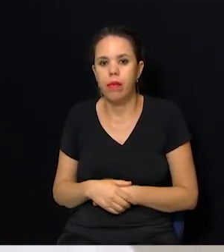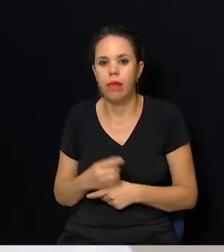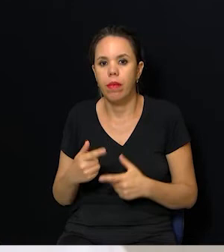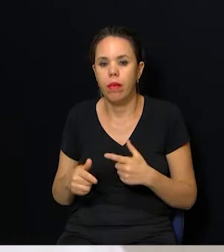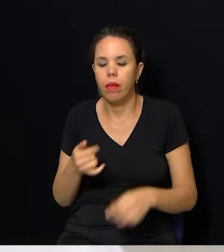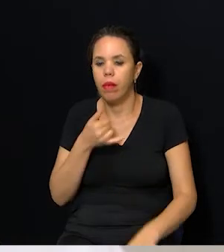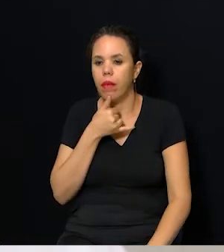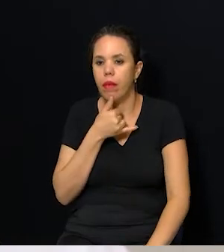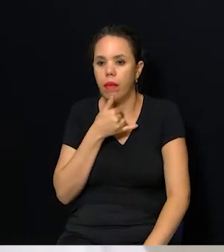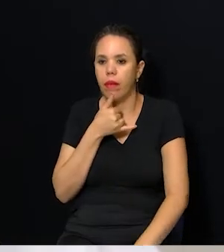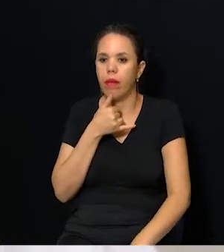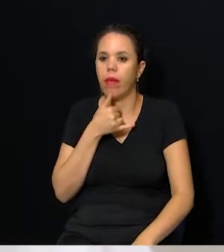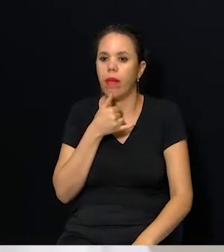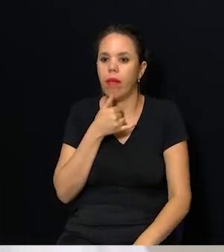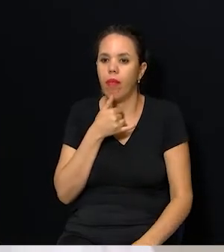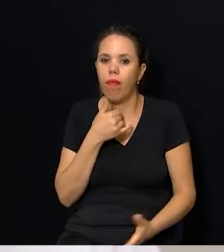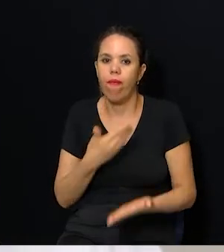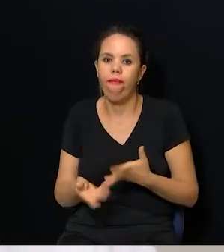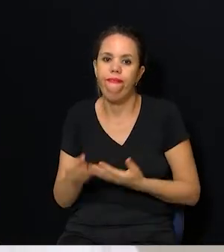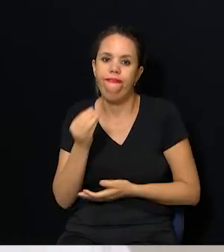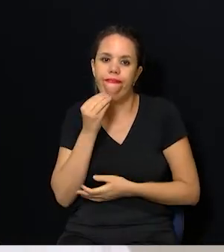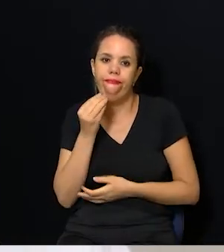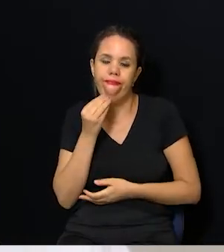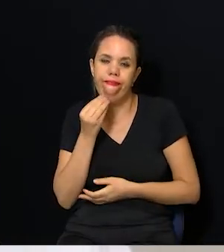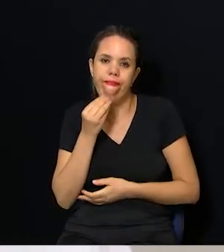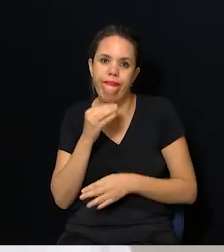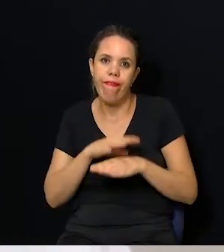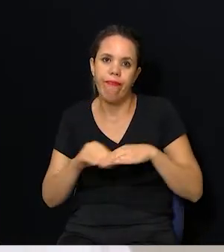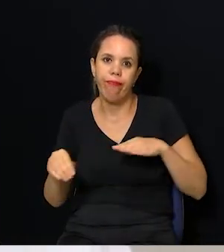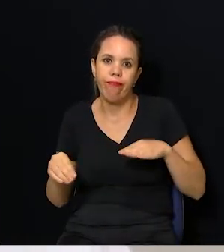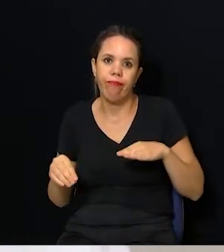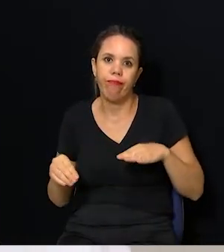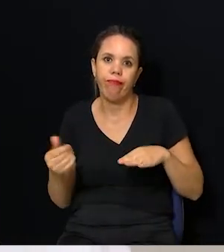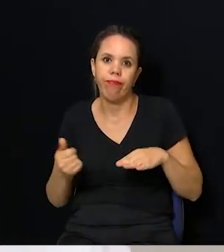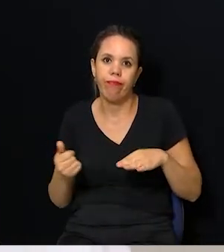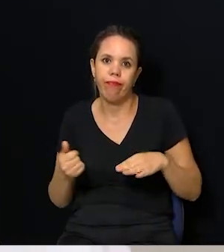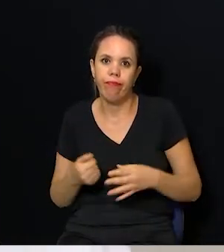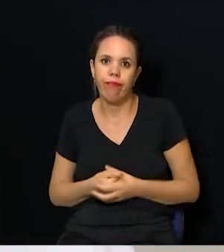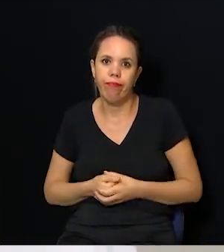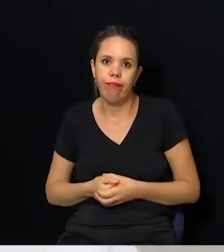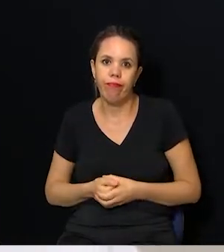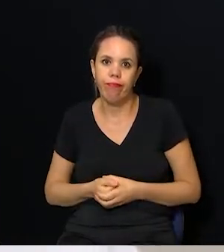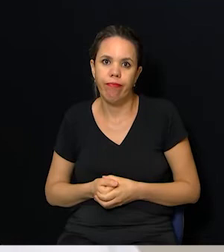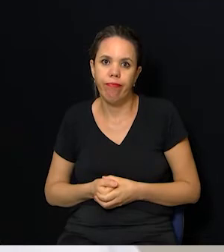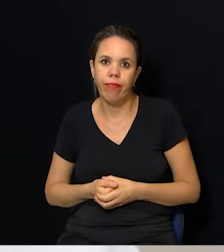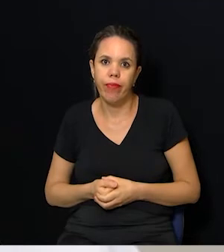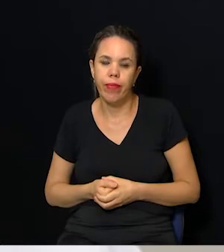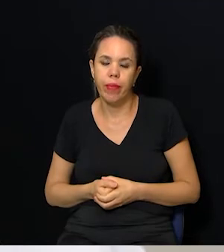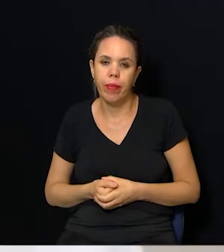situação lamentável, porque quando você perde a oportunidade de curar na primeira abordagem,